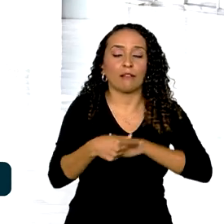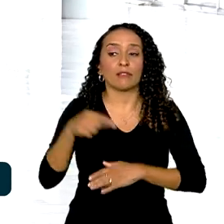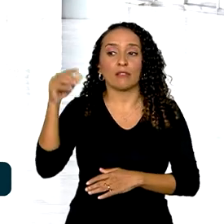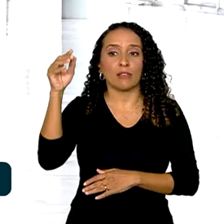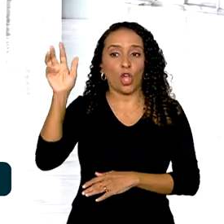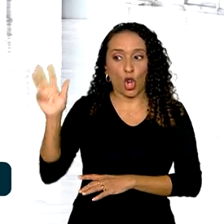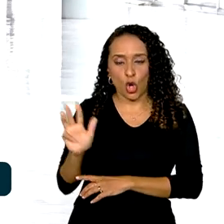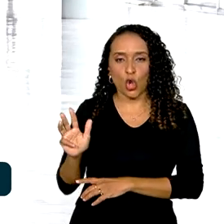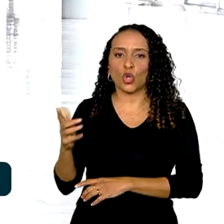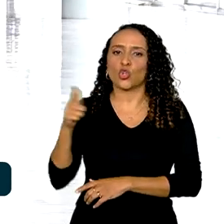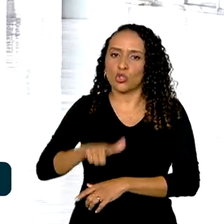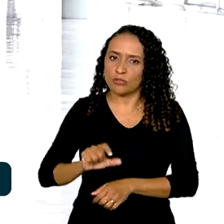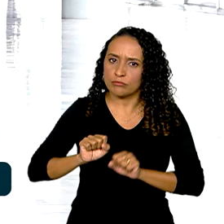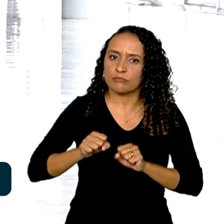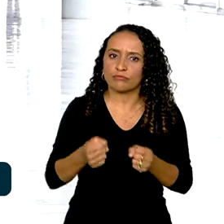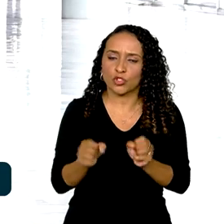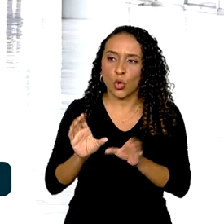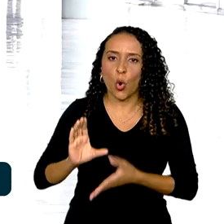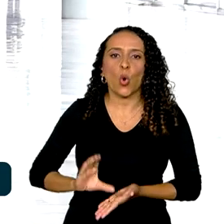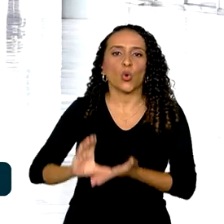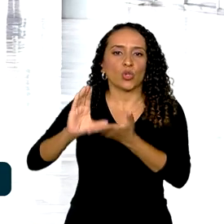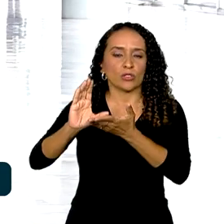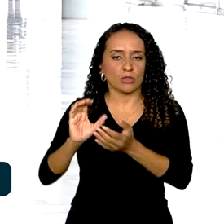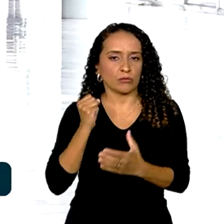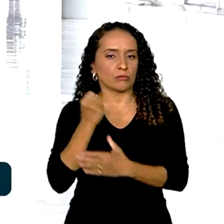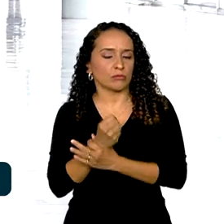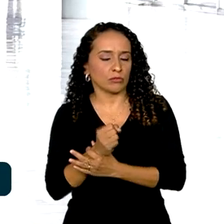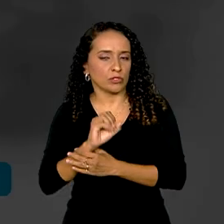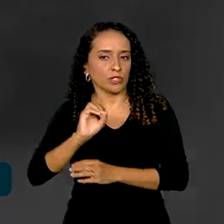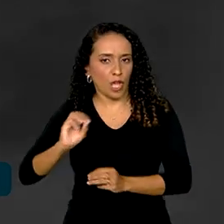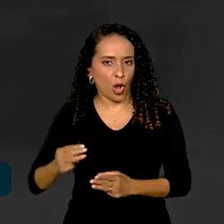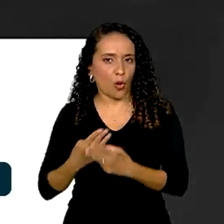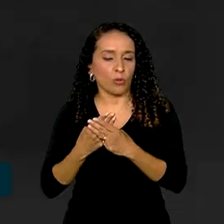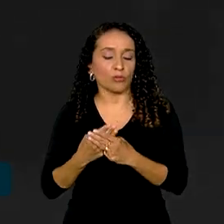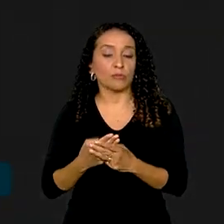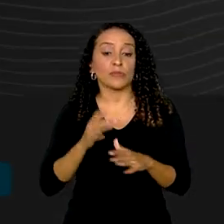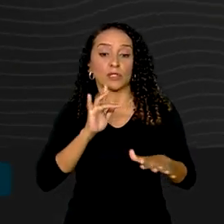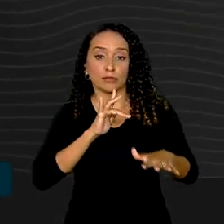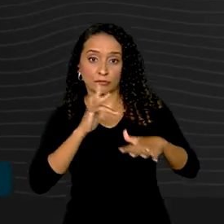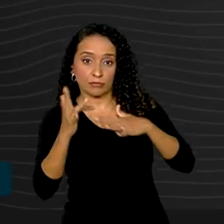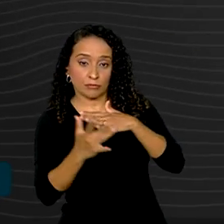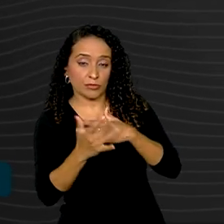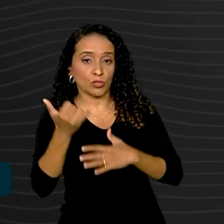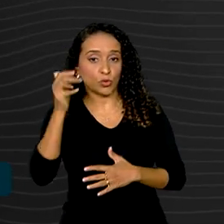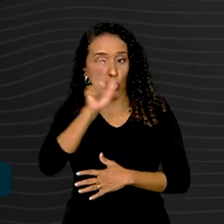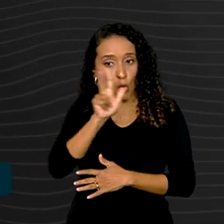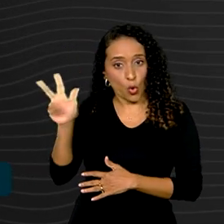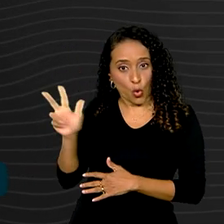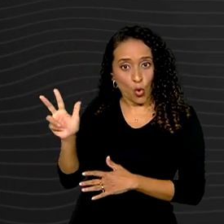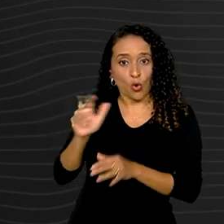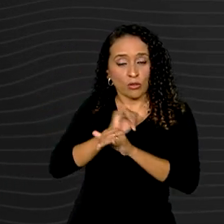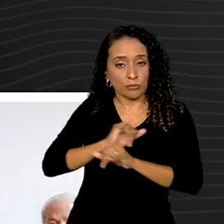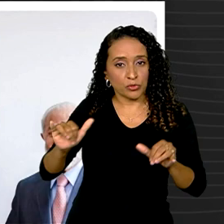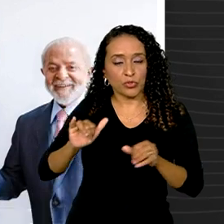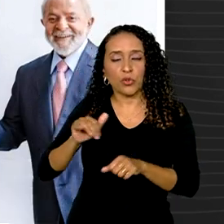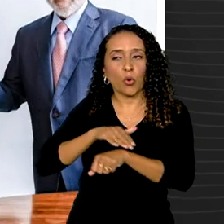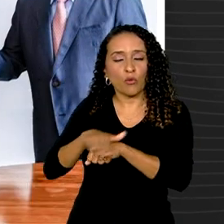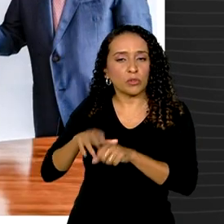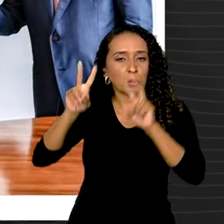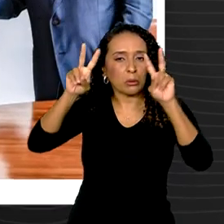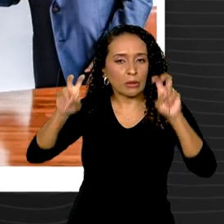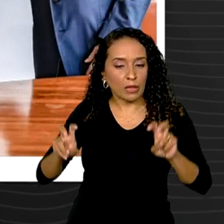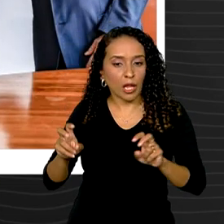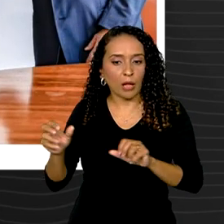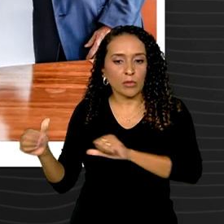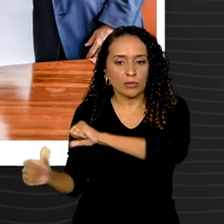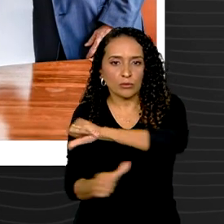defender a reforma do Conselho de Segurança da ONU. Pelas redes sociais, Lula informou ainda que eles conversaram sobre temas como